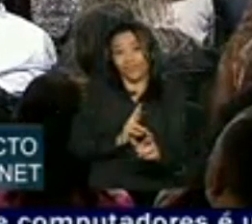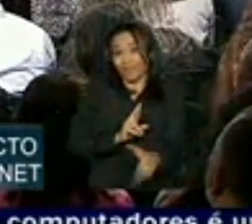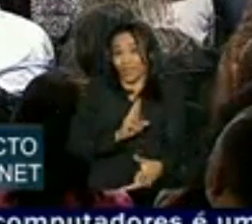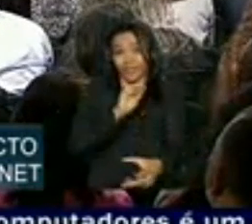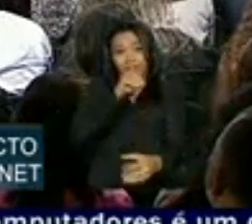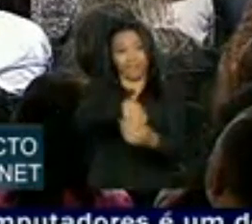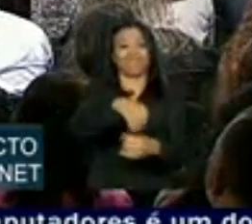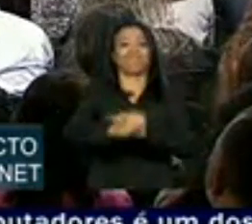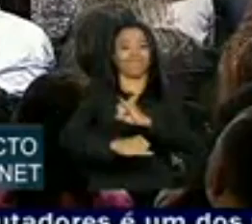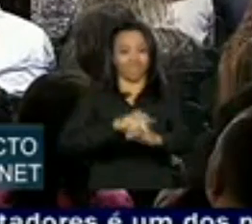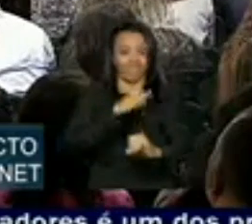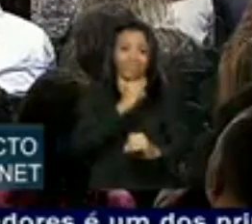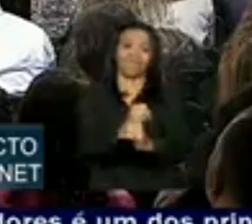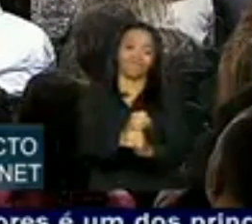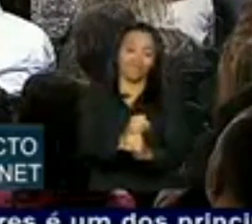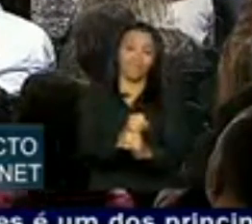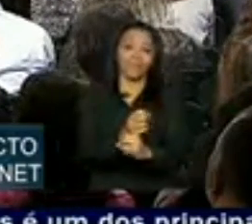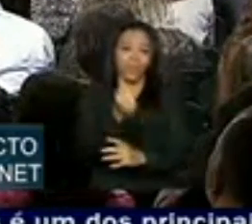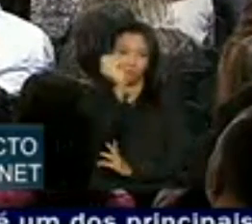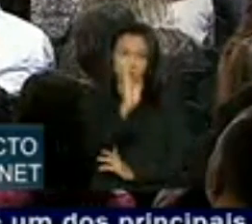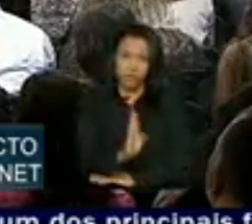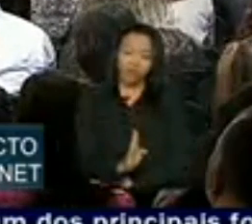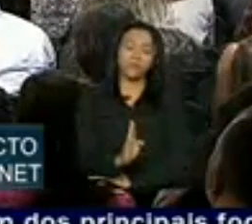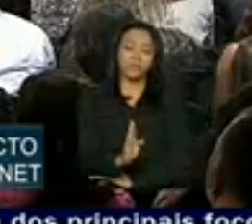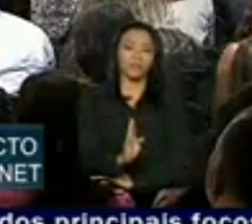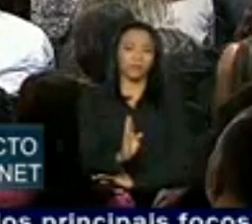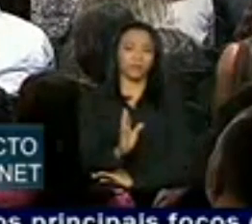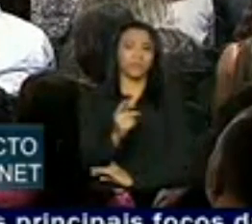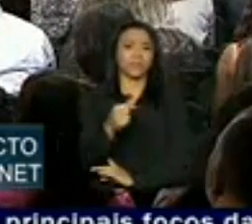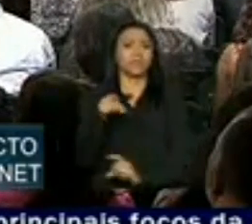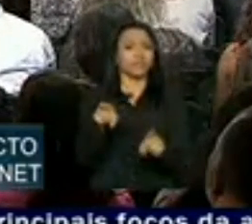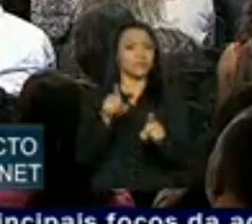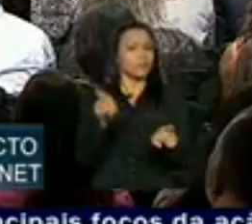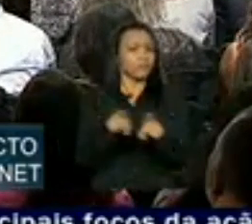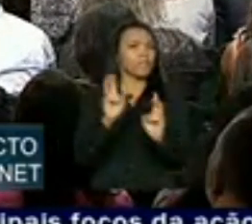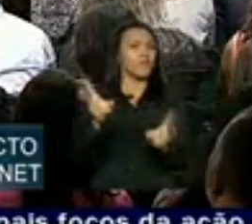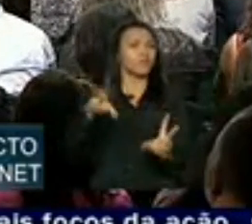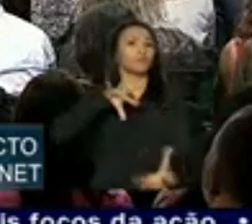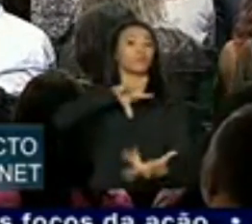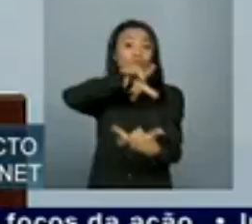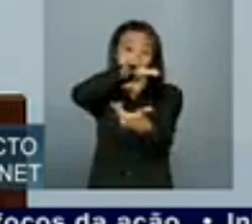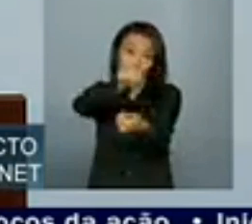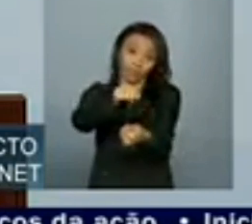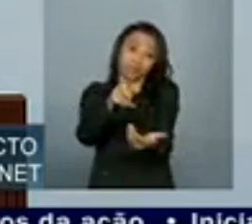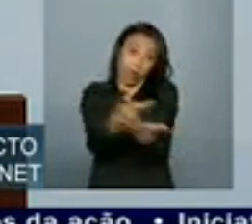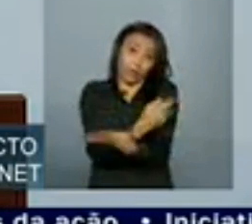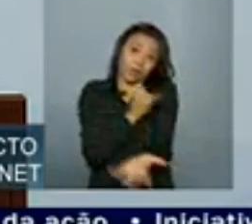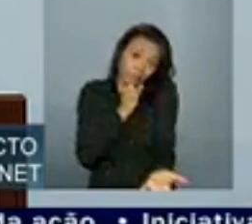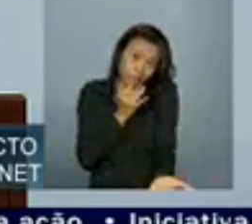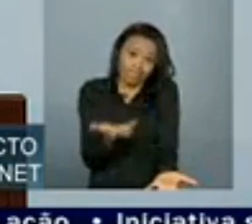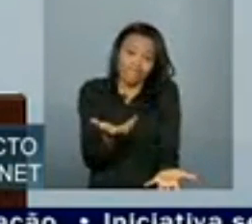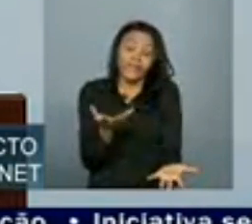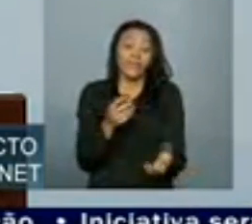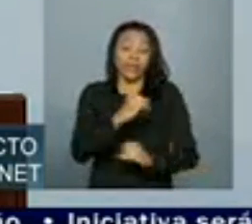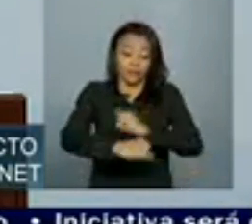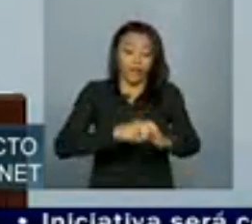ocorrendo. No Brasil, assim como em âmbito internacional, infelizmente, as redes sociais,